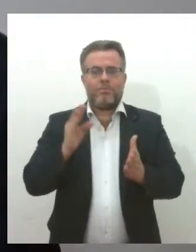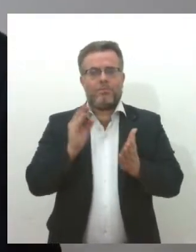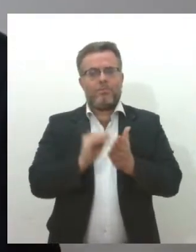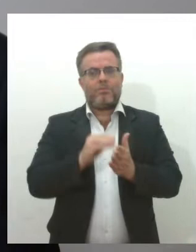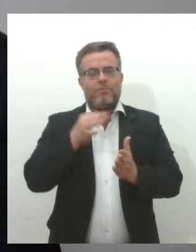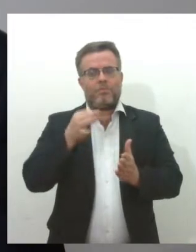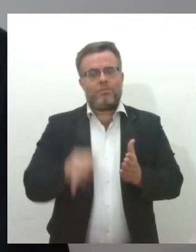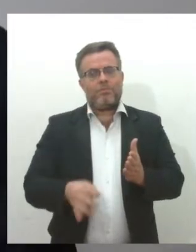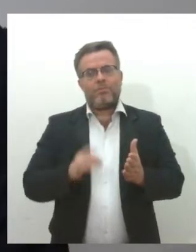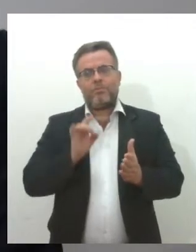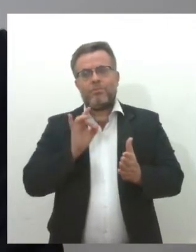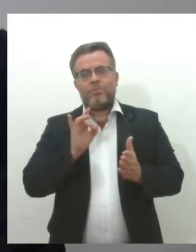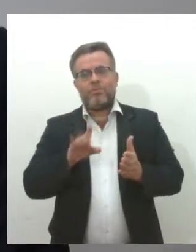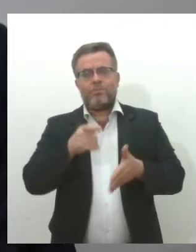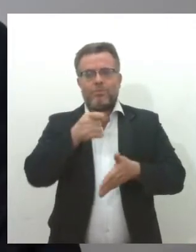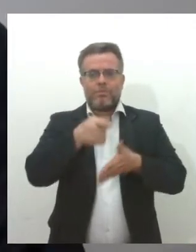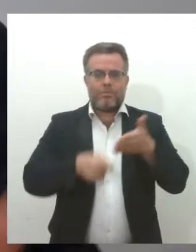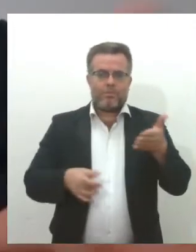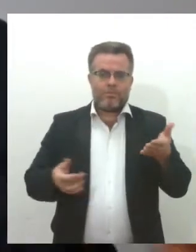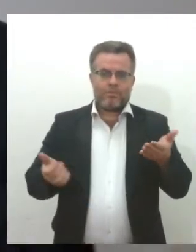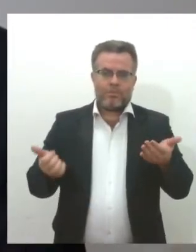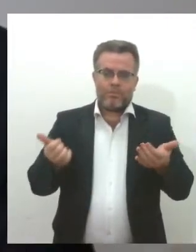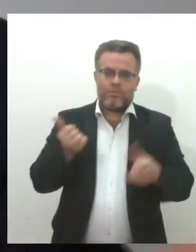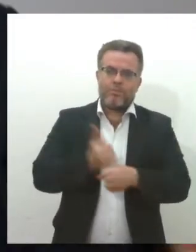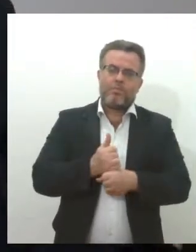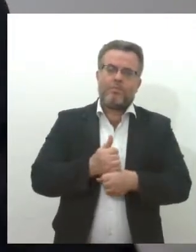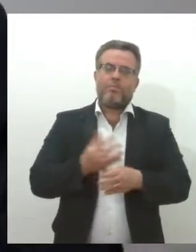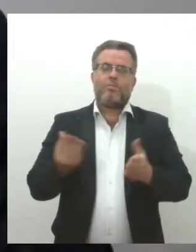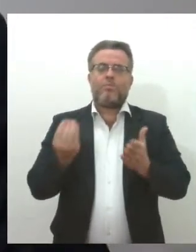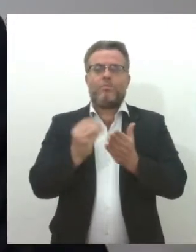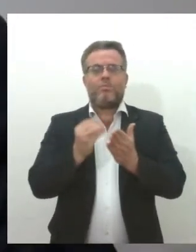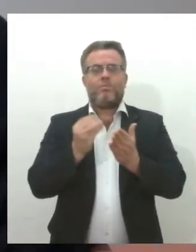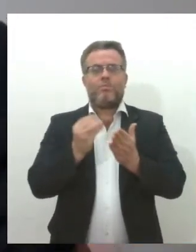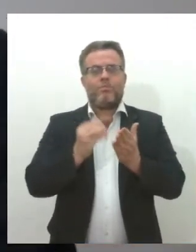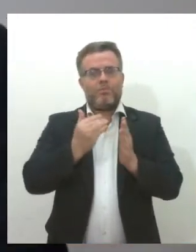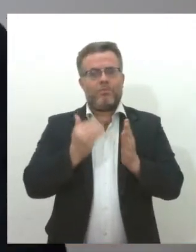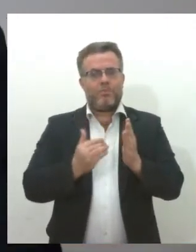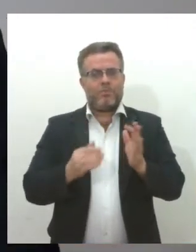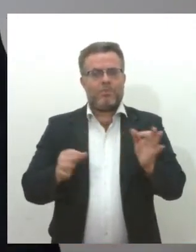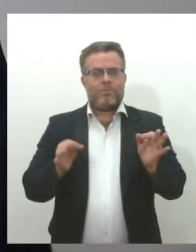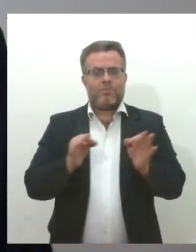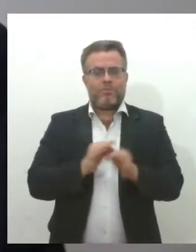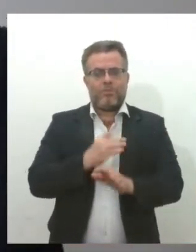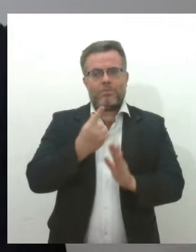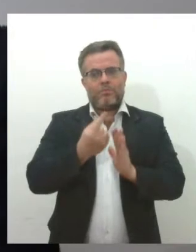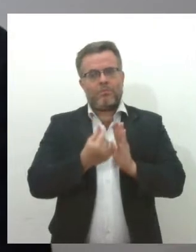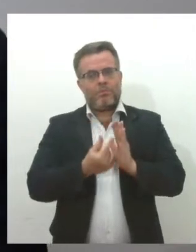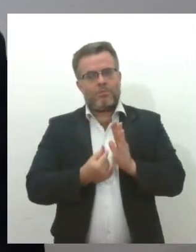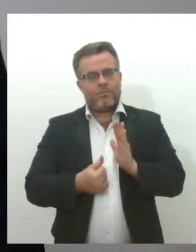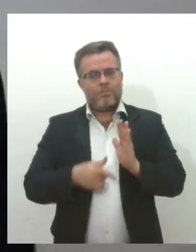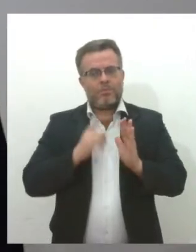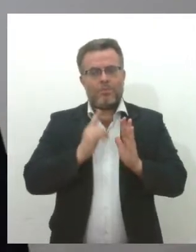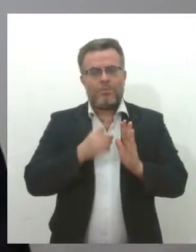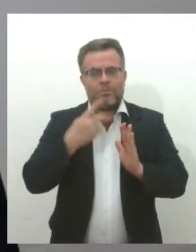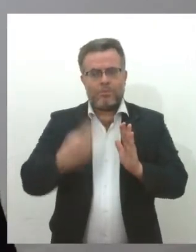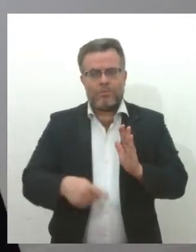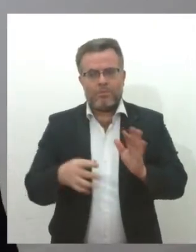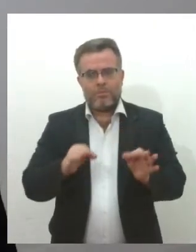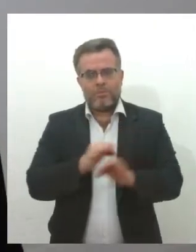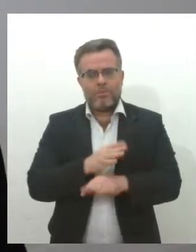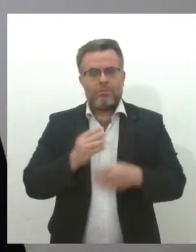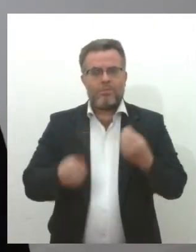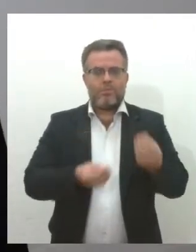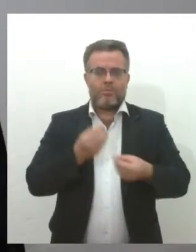apenas para corrigir uma redação para adequar as redações dadas uma questão orçamentária com moeda na casa meramente formal